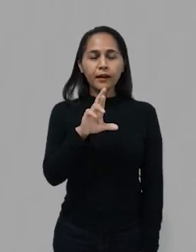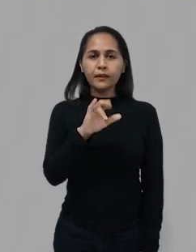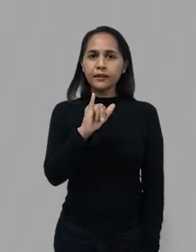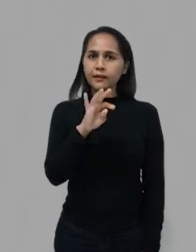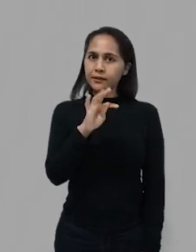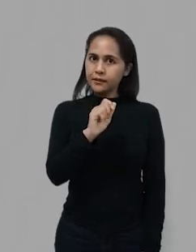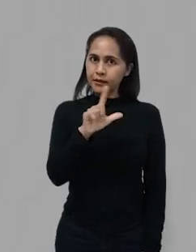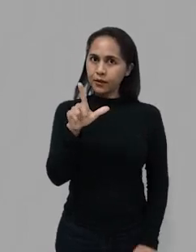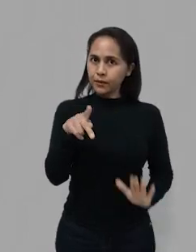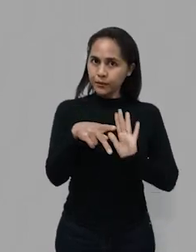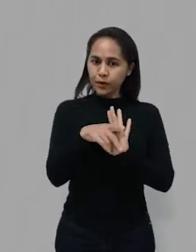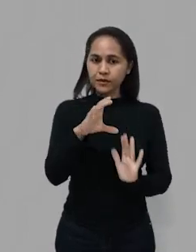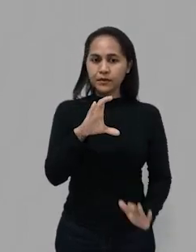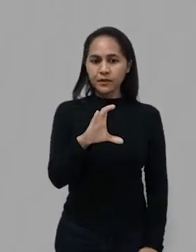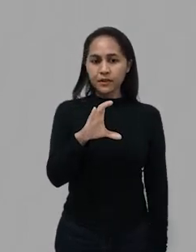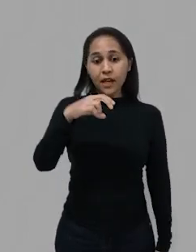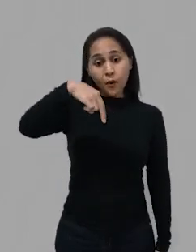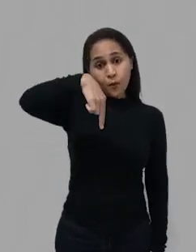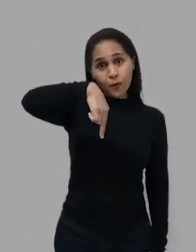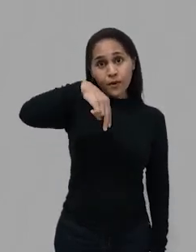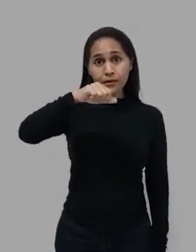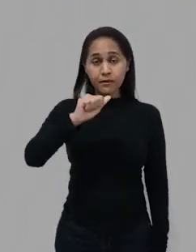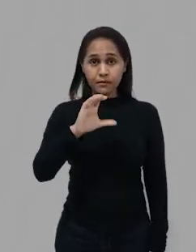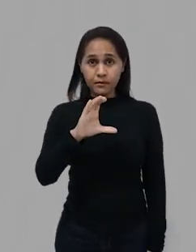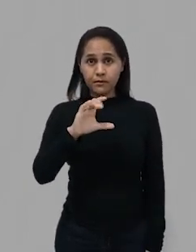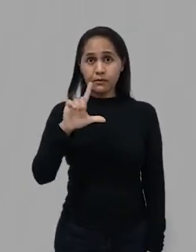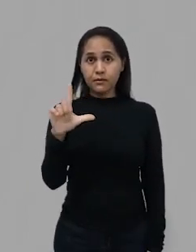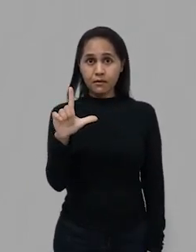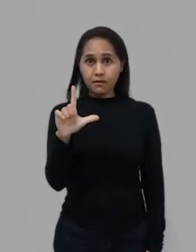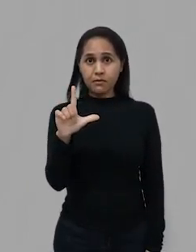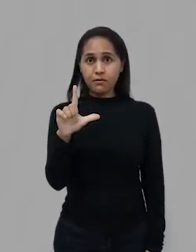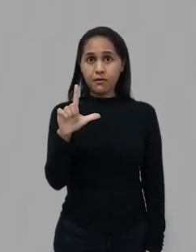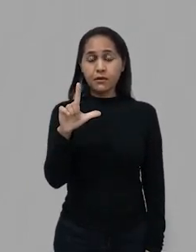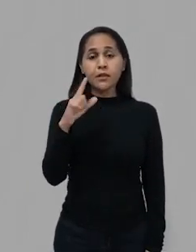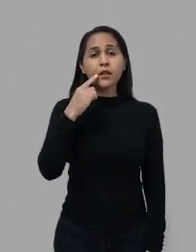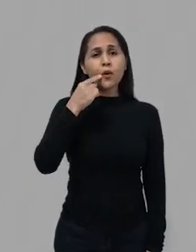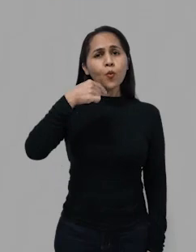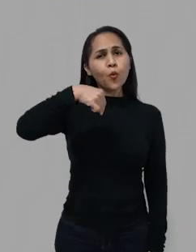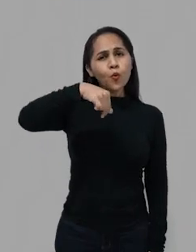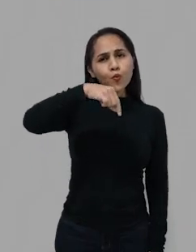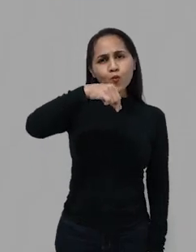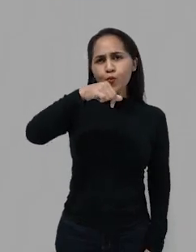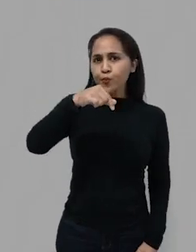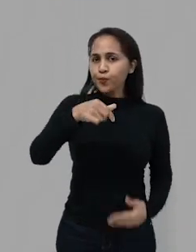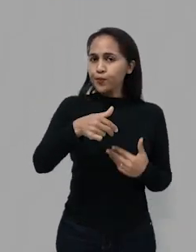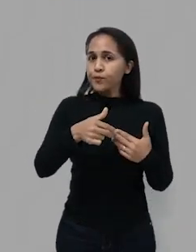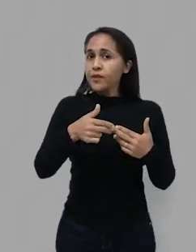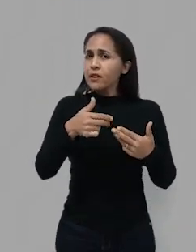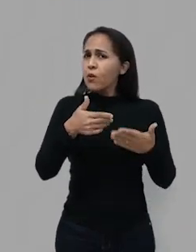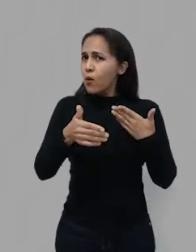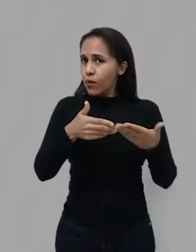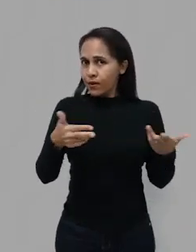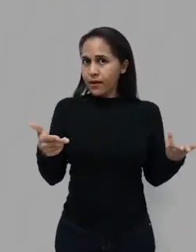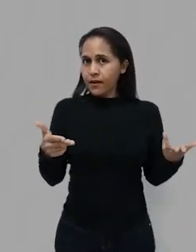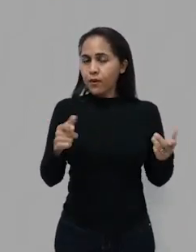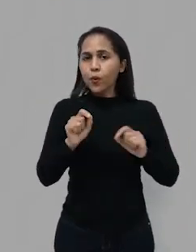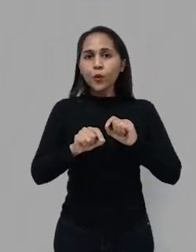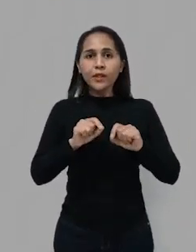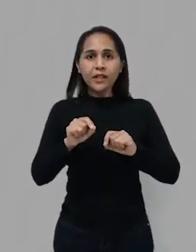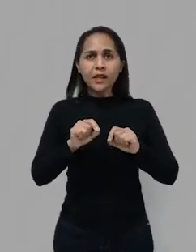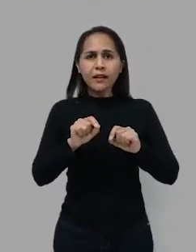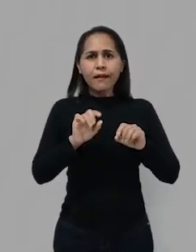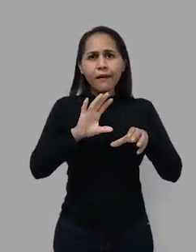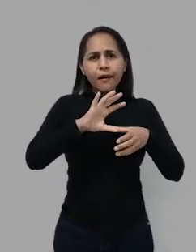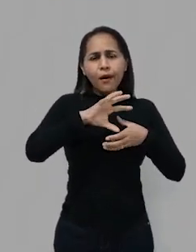do cloreto de sódio. O sal, todo e qualquer sal, ele é um aglomerado iônico,